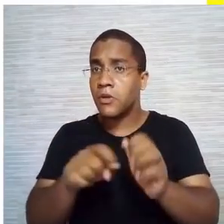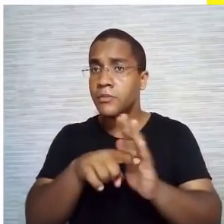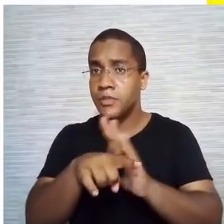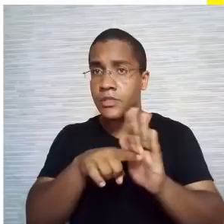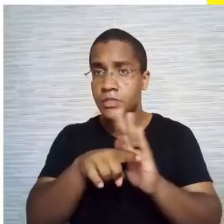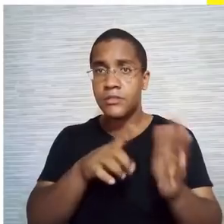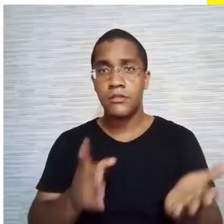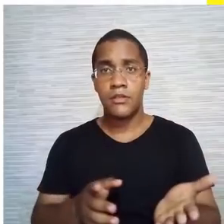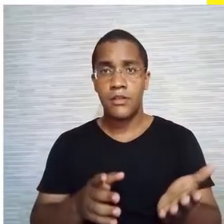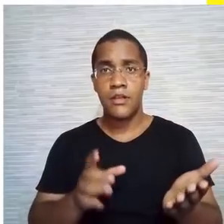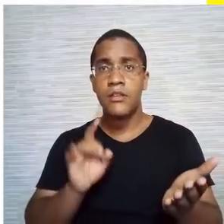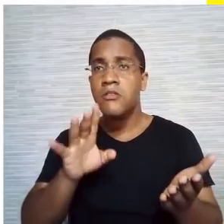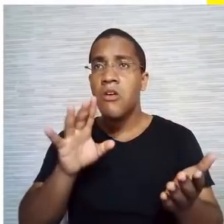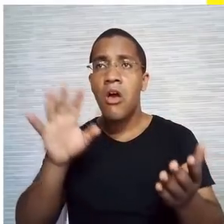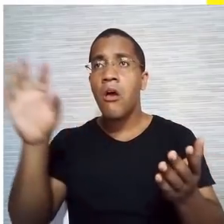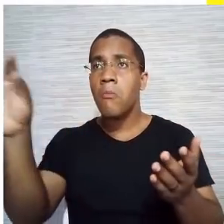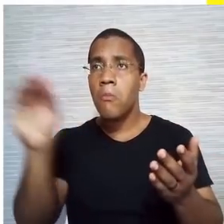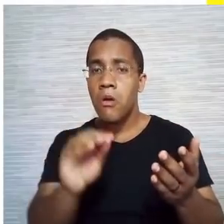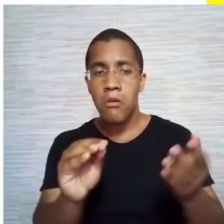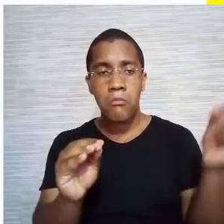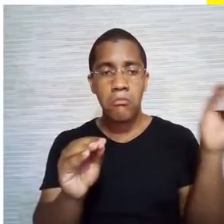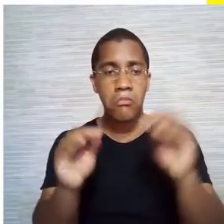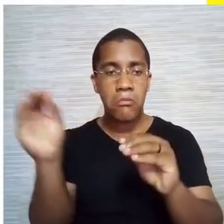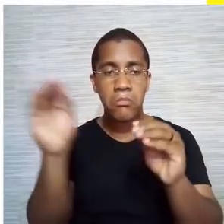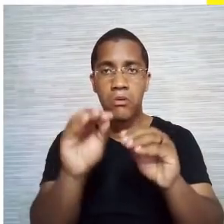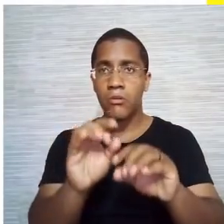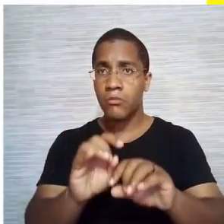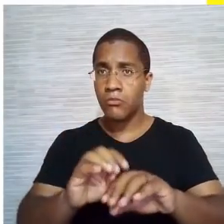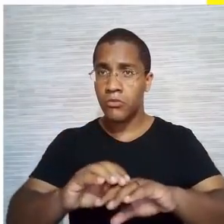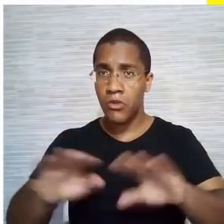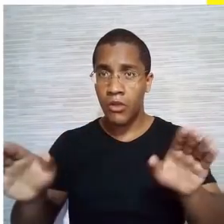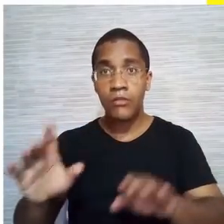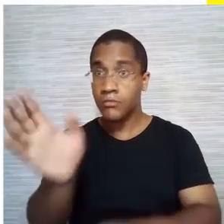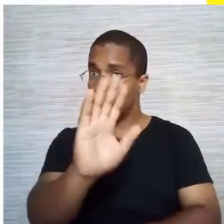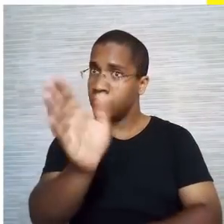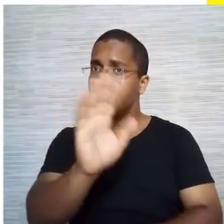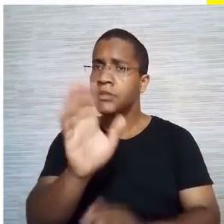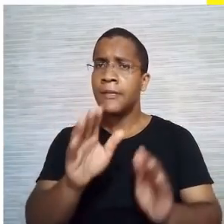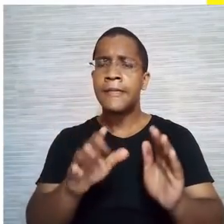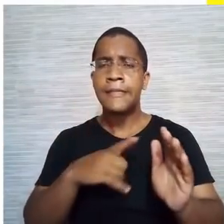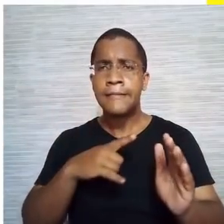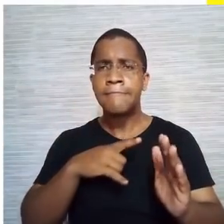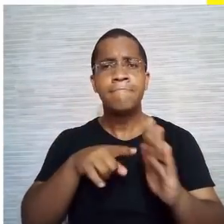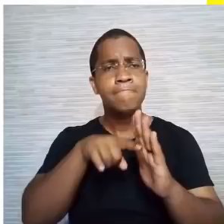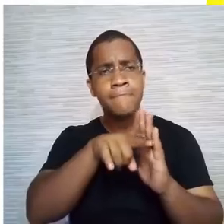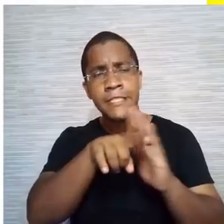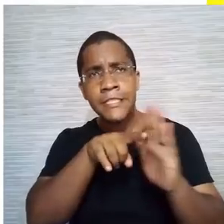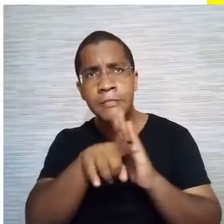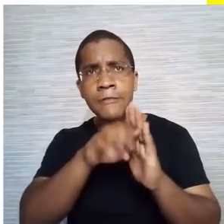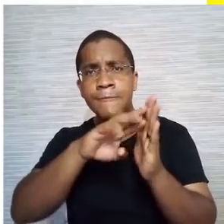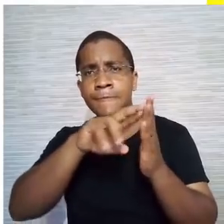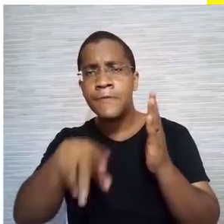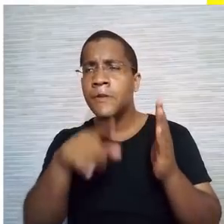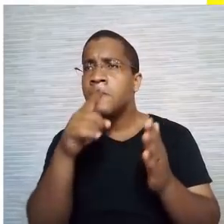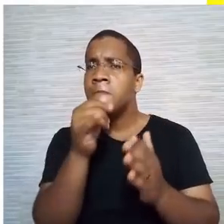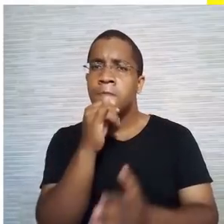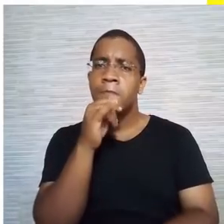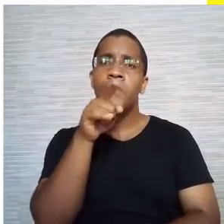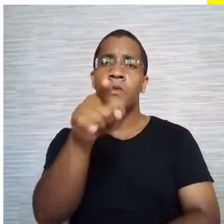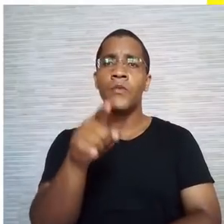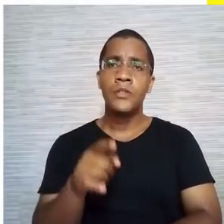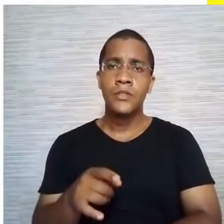apenas uma coleta de dados mecânica, é importante apresentar questões que levantem problemas sobre o tema a